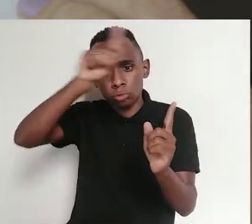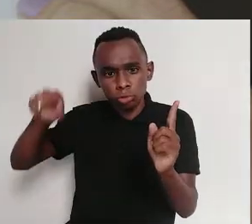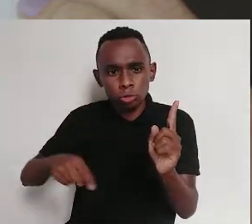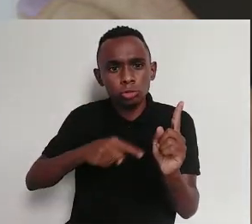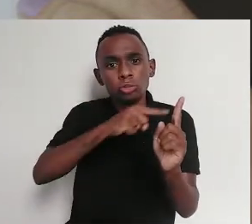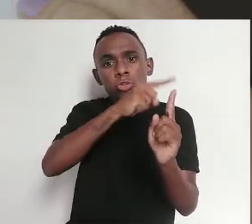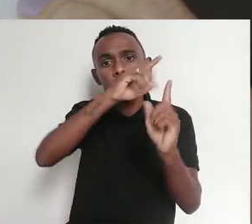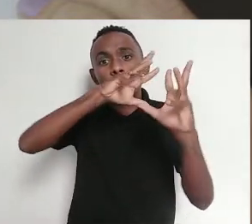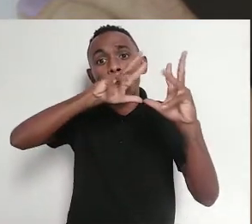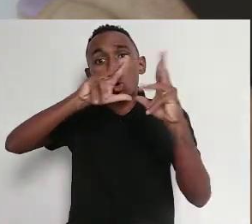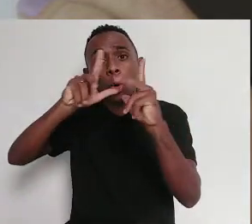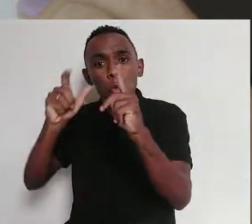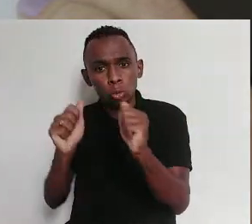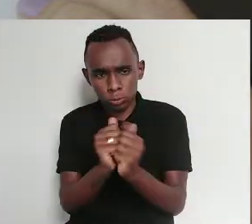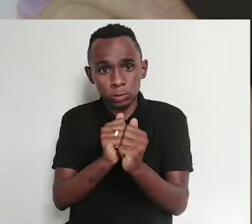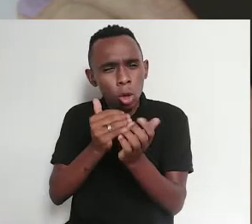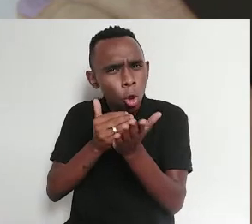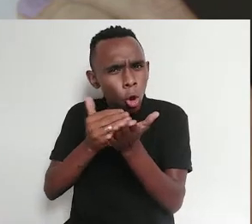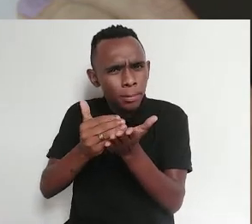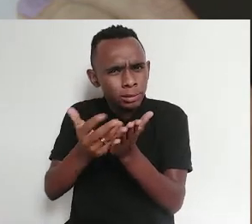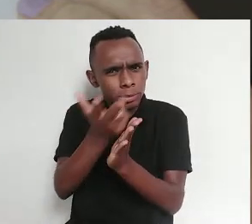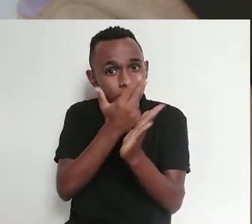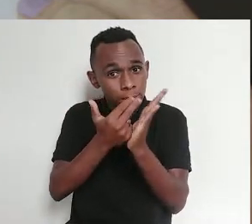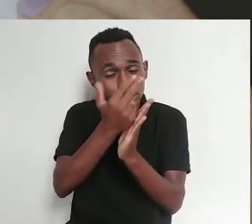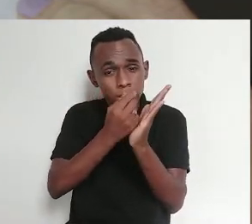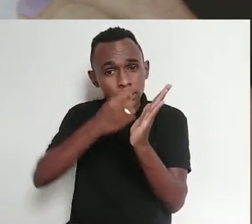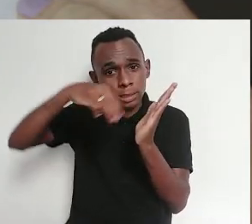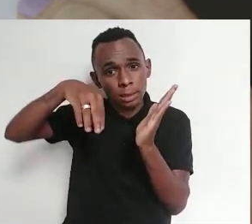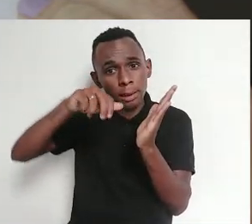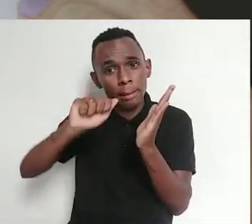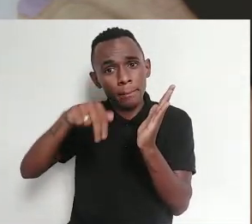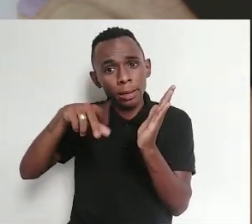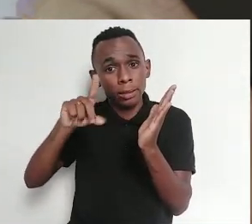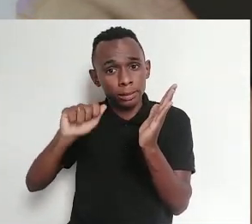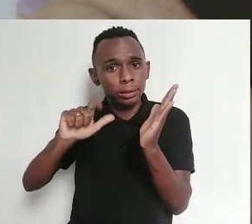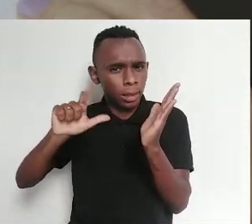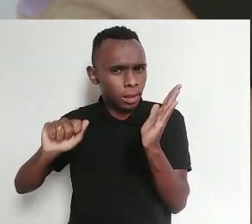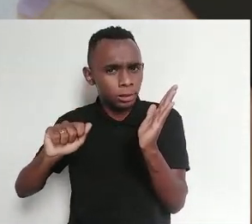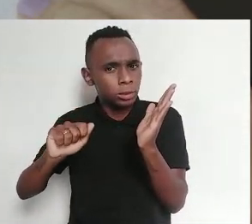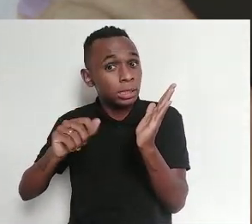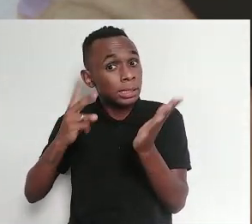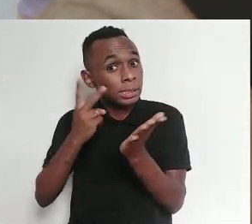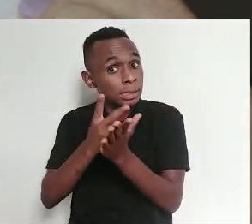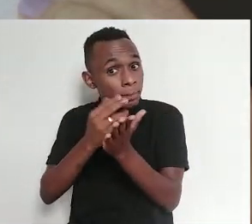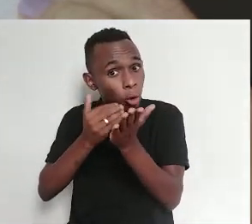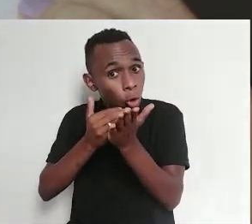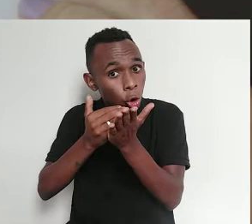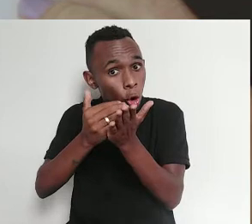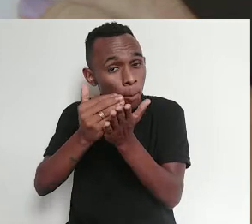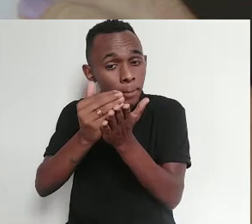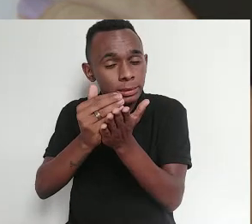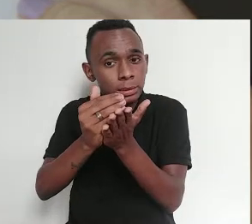A gente vai começar desenhando a mandala. A gente sempre começa do centro